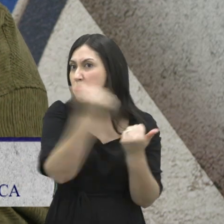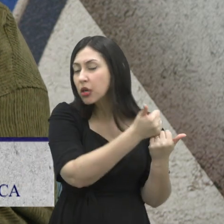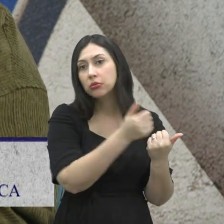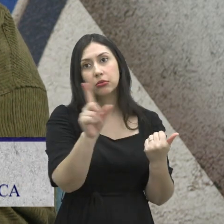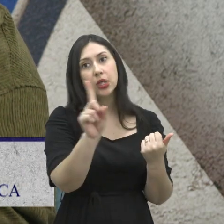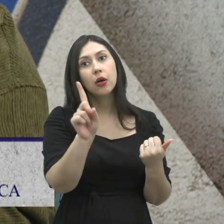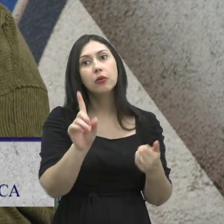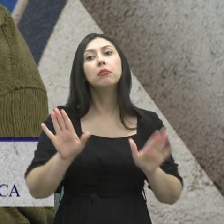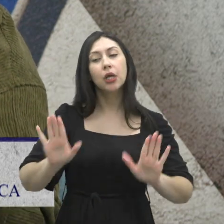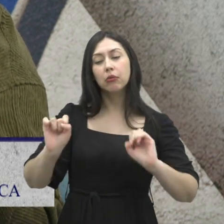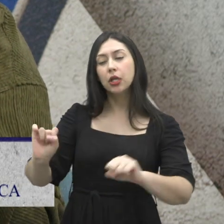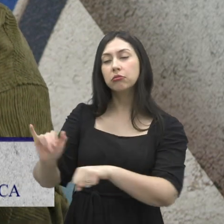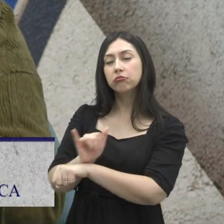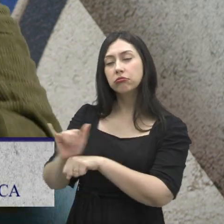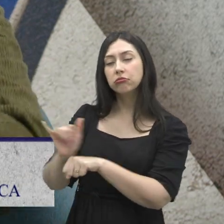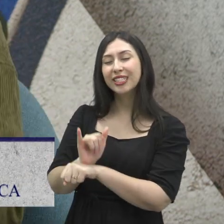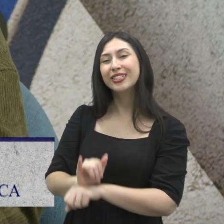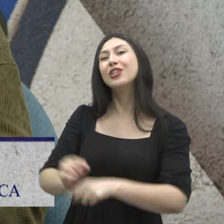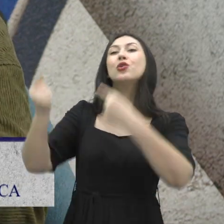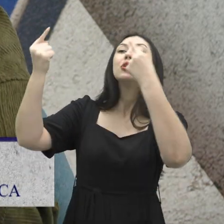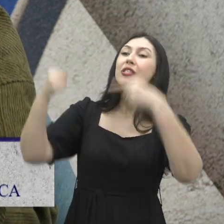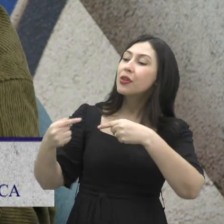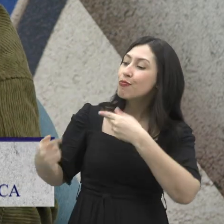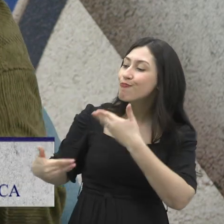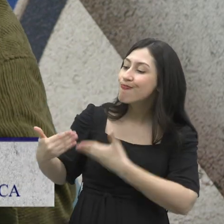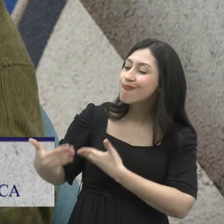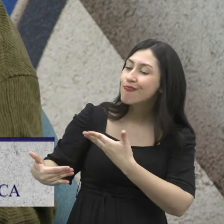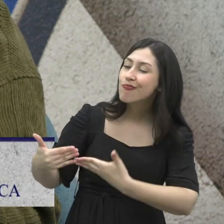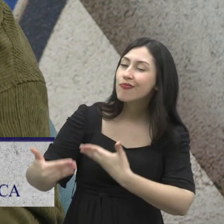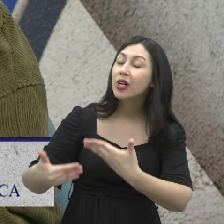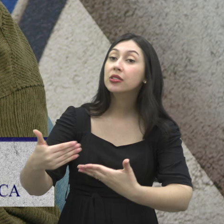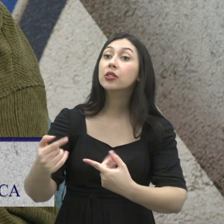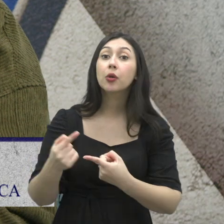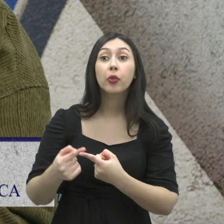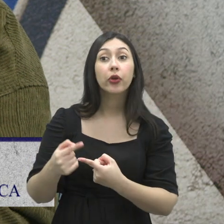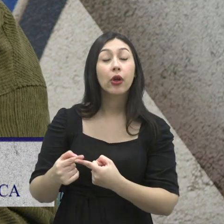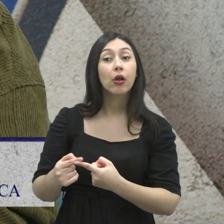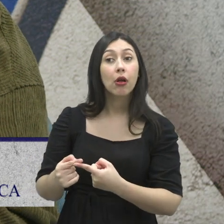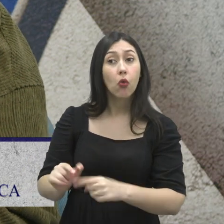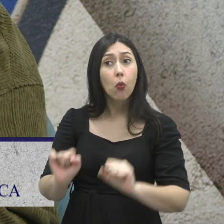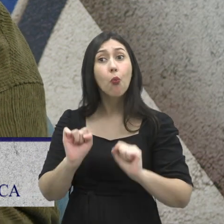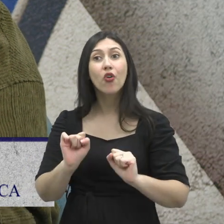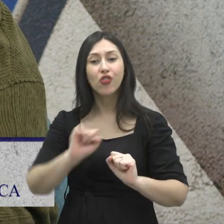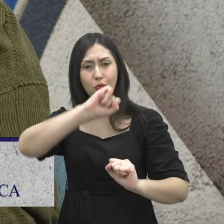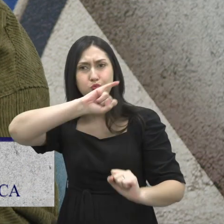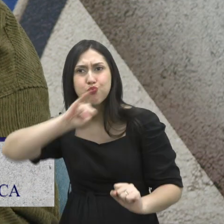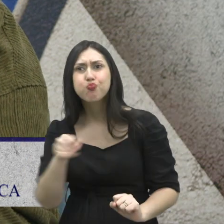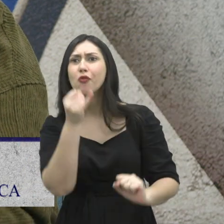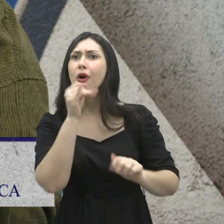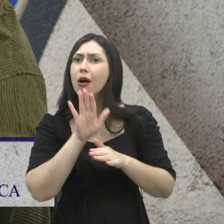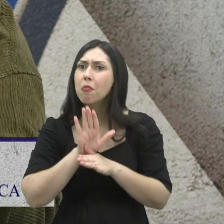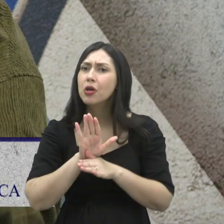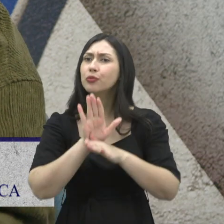ferramenta. E eu acredito que o maior desafio seja o processo como ela é implementada, porque ela pode sim ser usada para